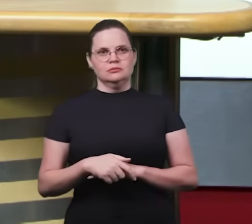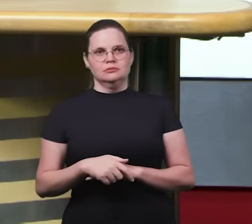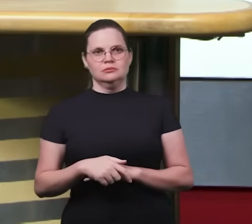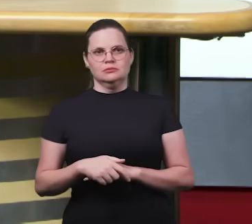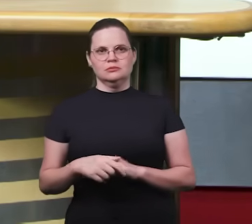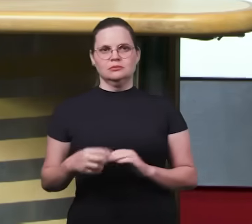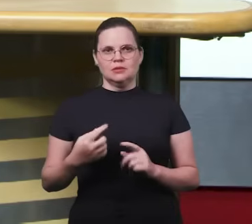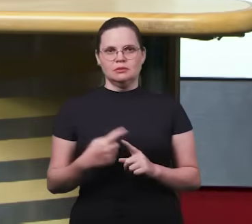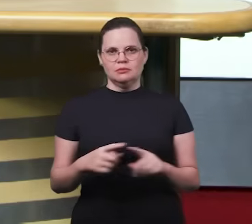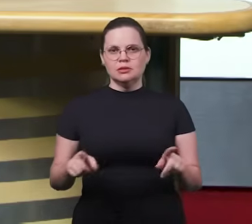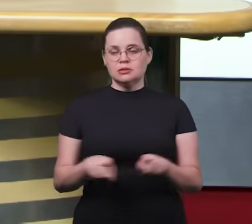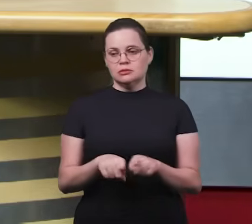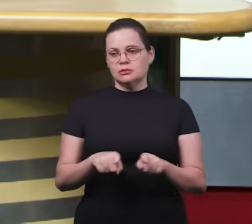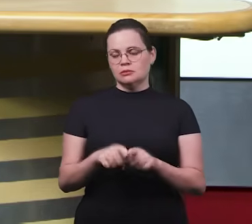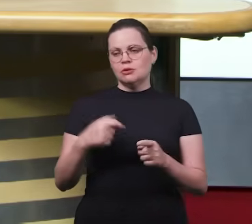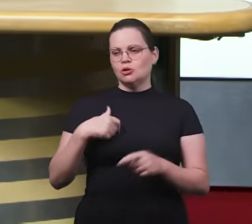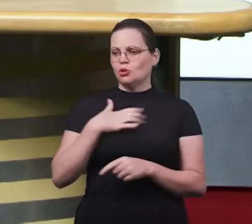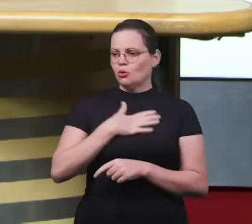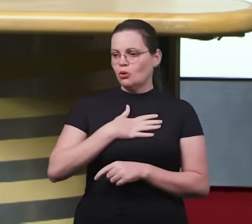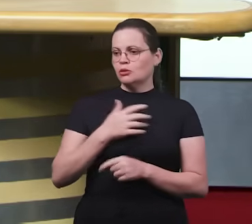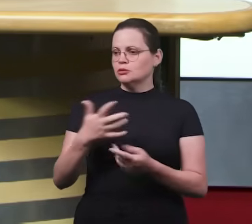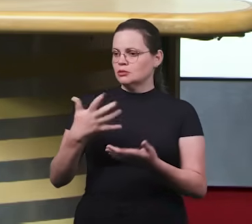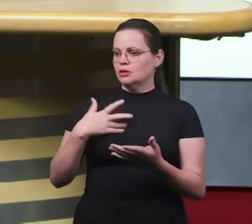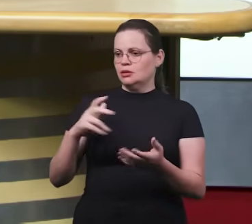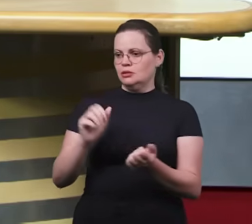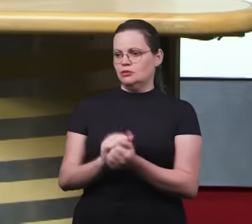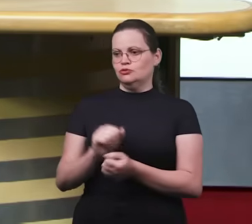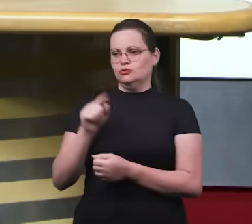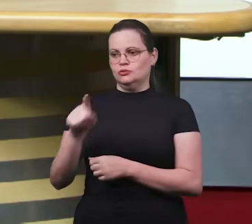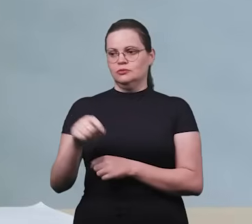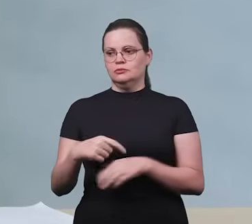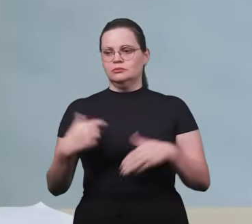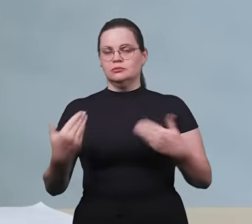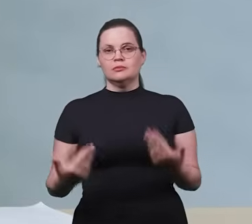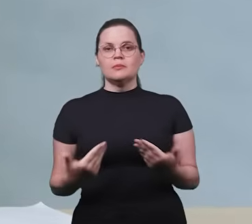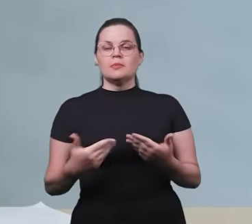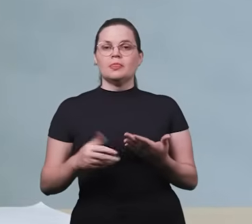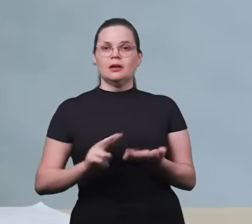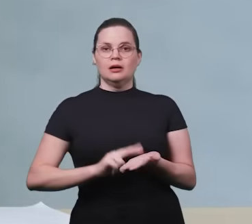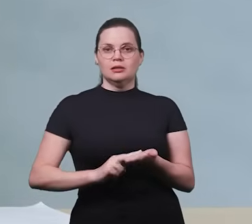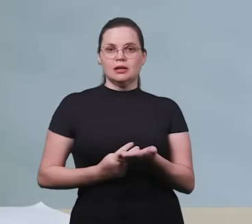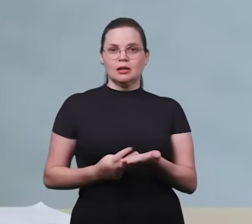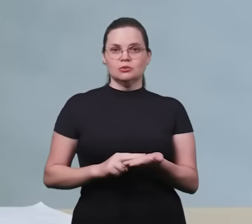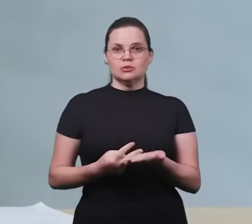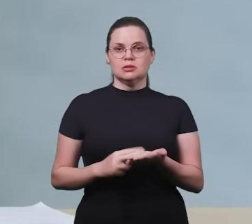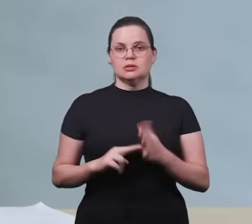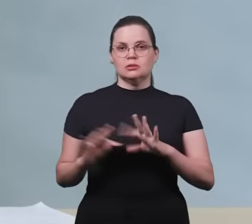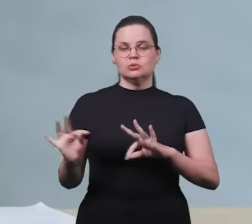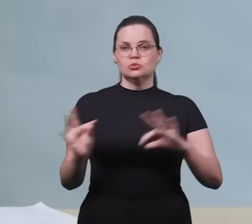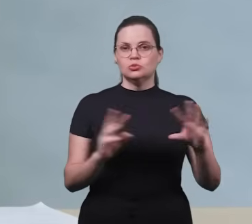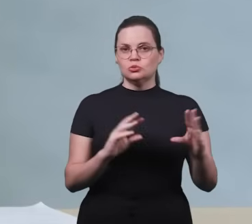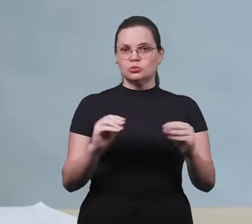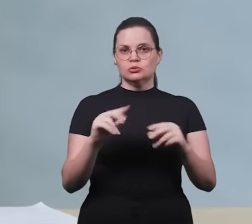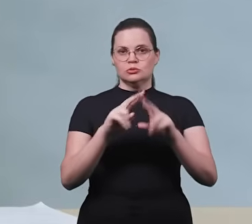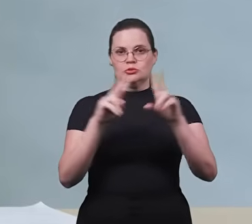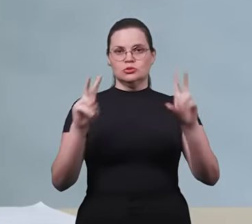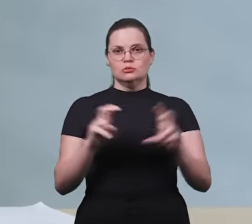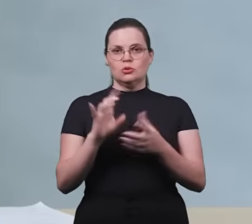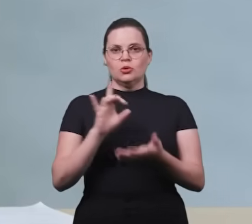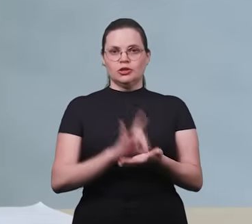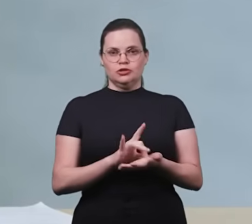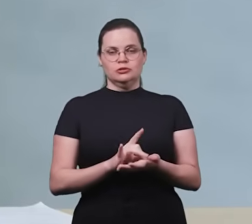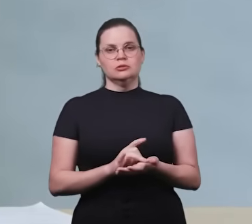te aprecio, eu quero estar do seu lado. Né? Então a tradução, as palavras ali colocadas dentro do original, nos